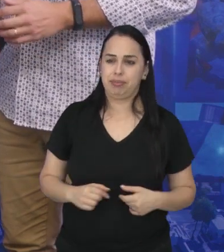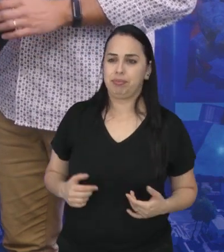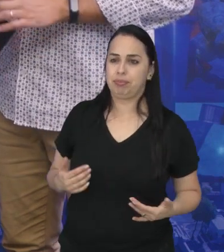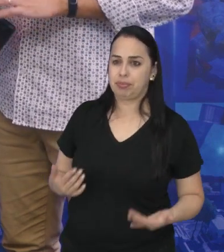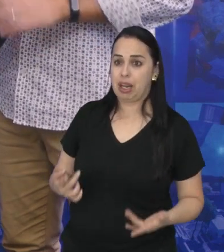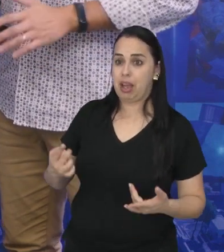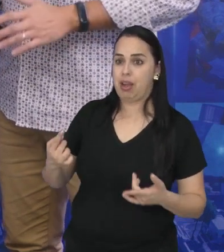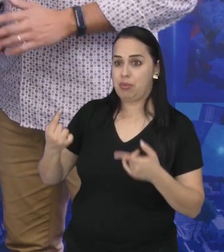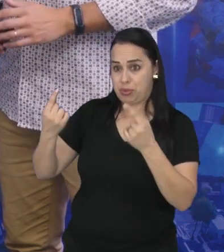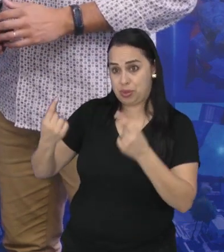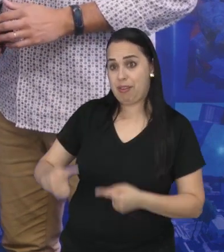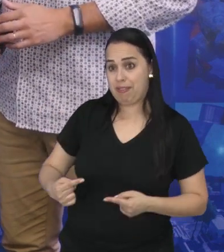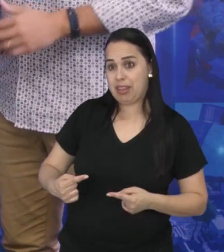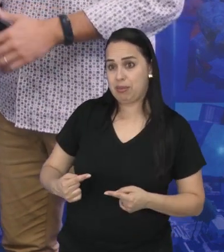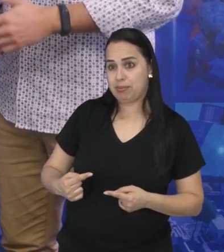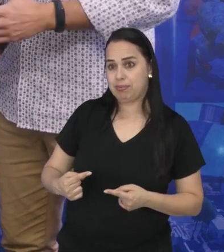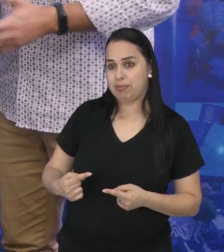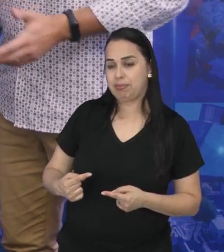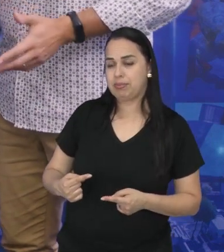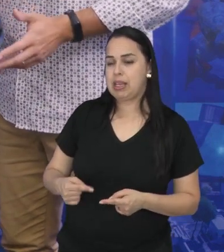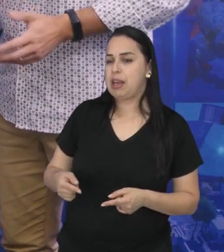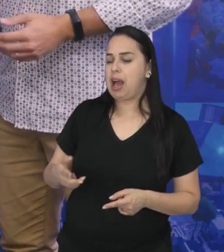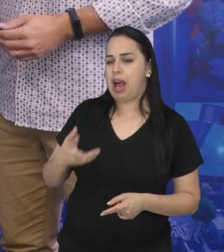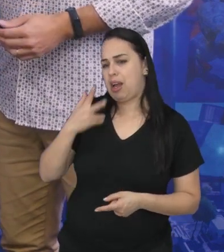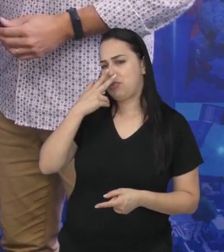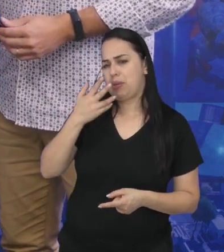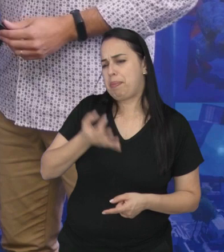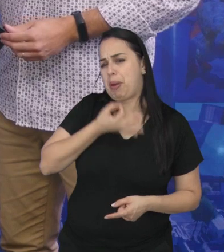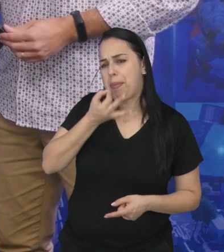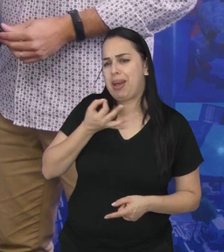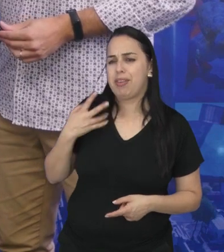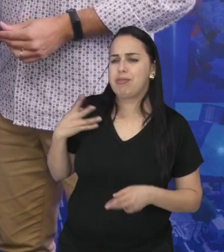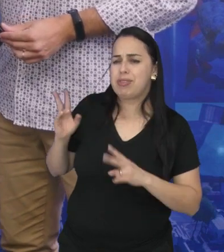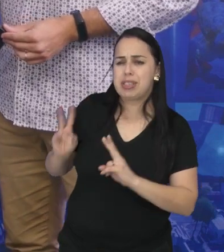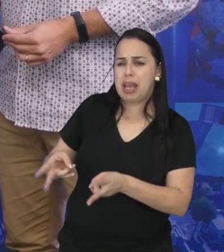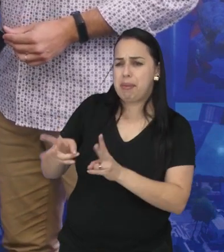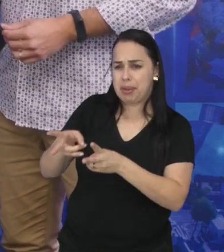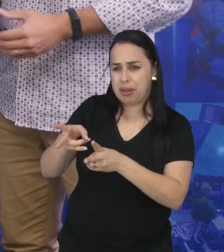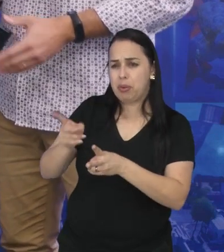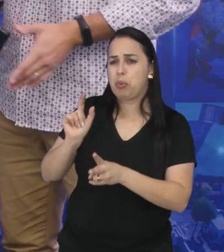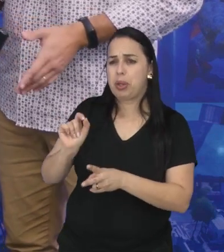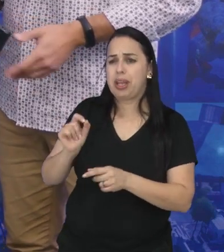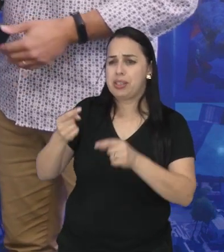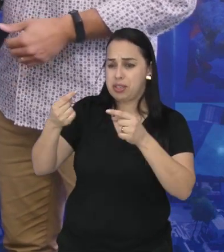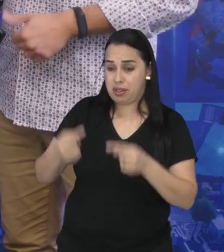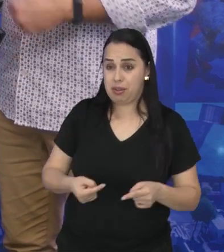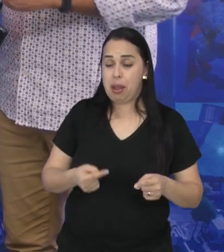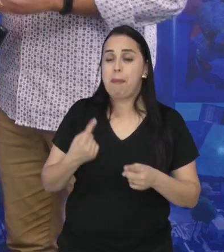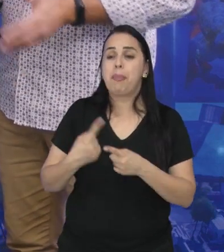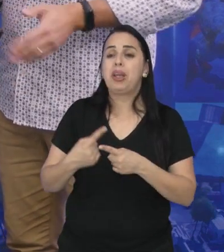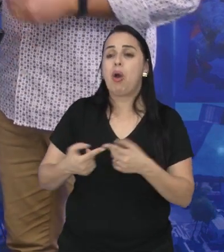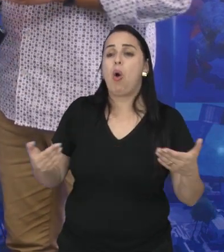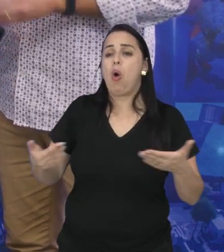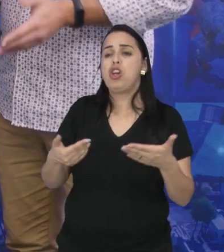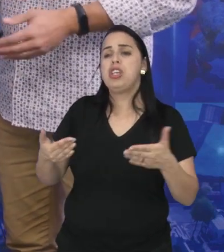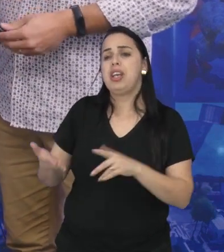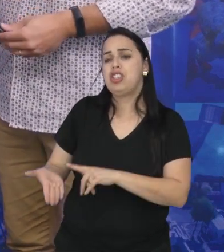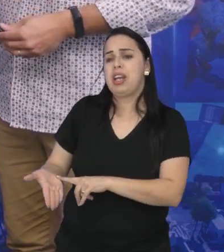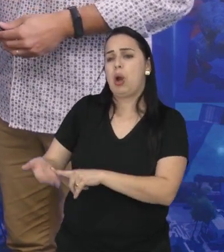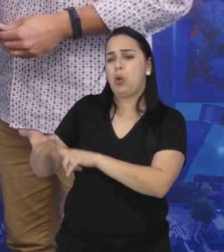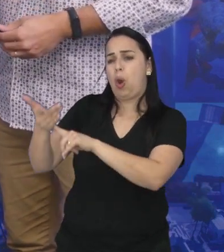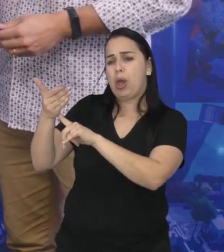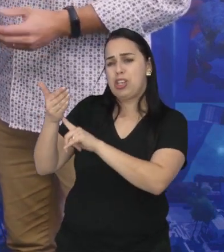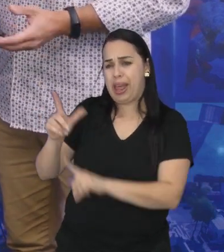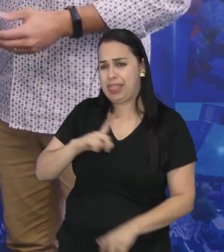E é um grande desafio, né? Eu acho que sempre foi um grande desafio, hoje, sobretudo com o desenvolvimento